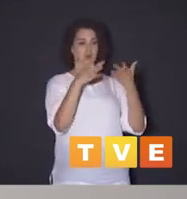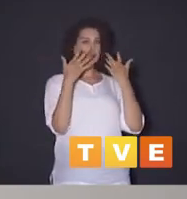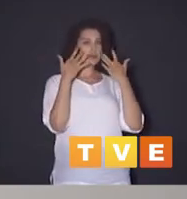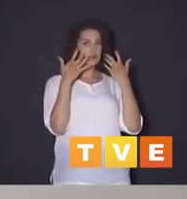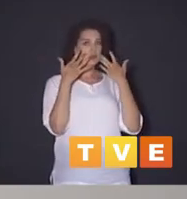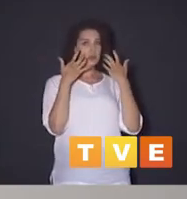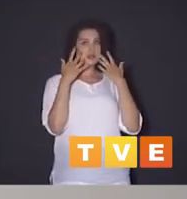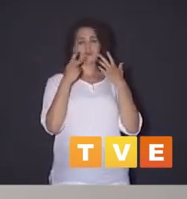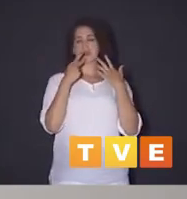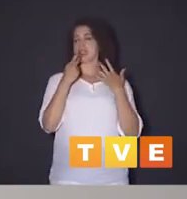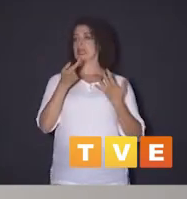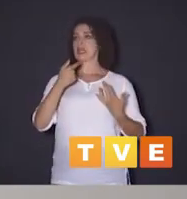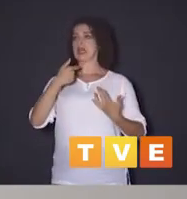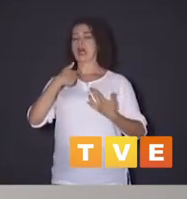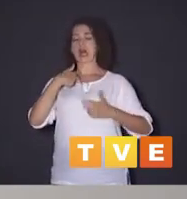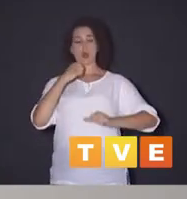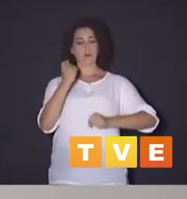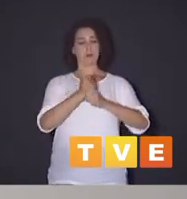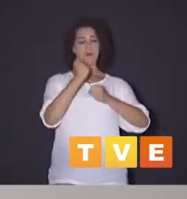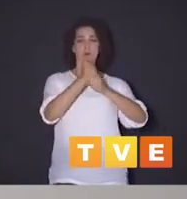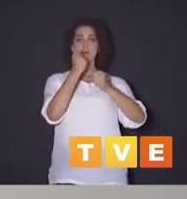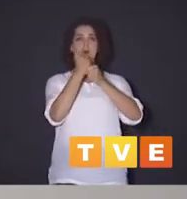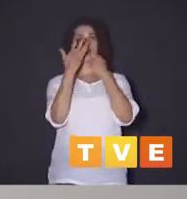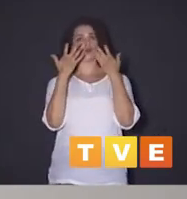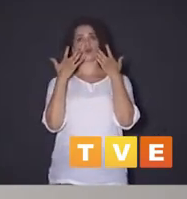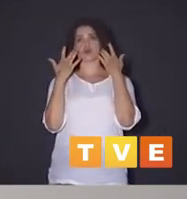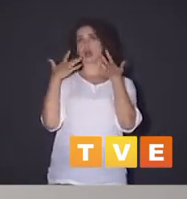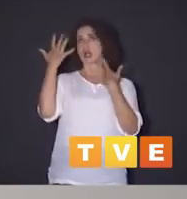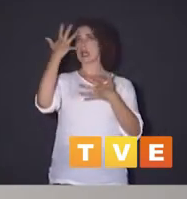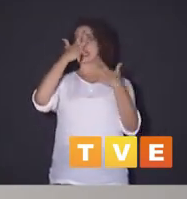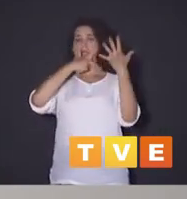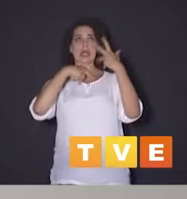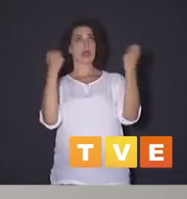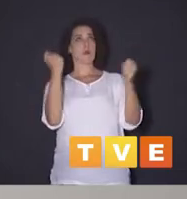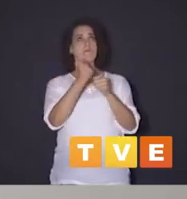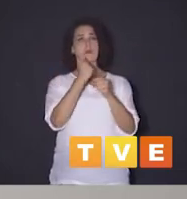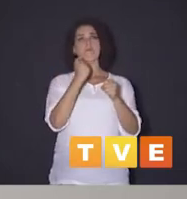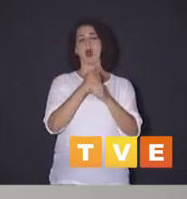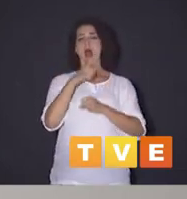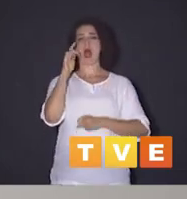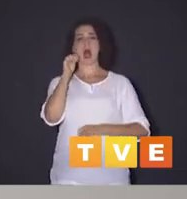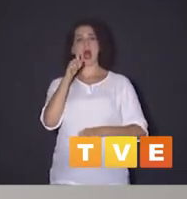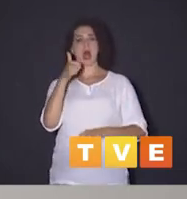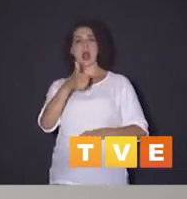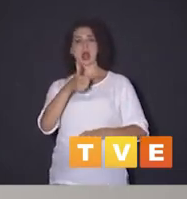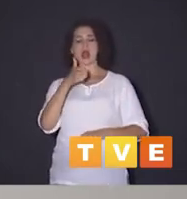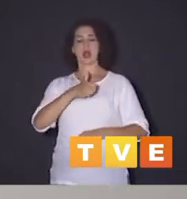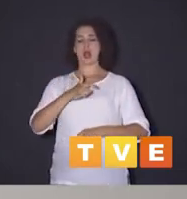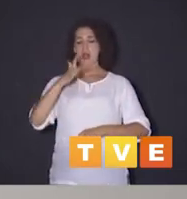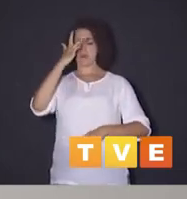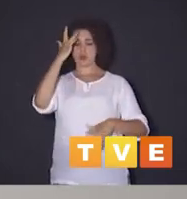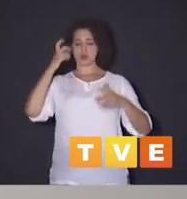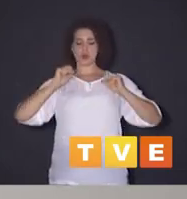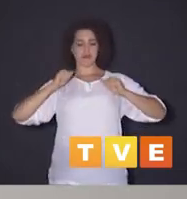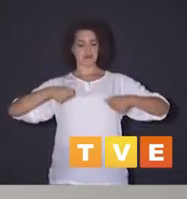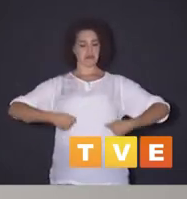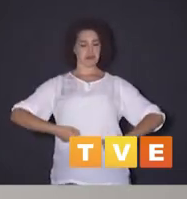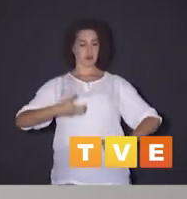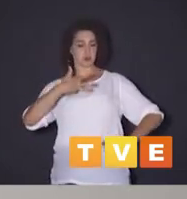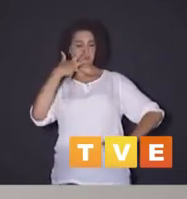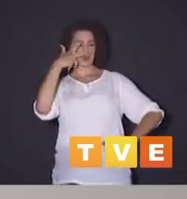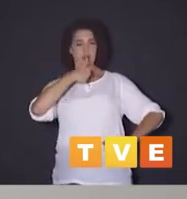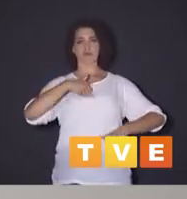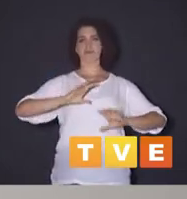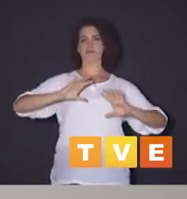dizer eu recuperei esse mega teatro é lindo obra bacana todo mundo vai lá bota sua roupa e se lembra quando